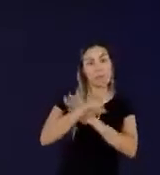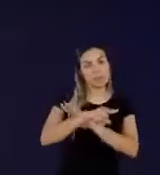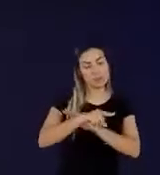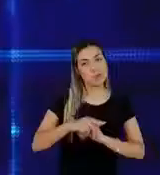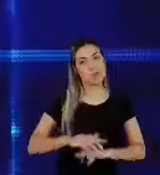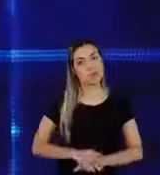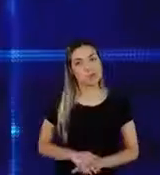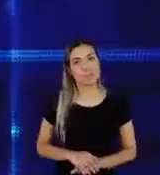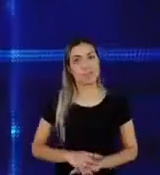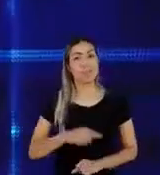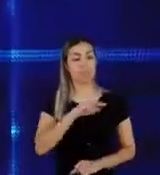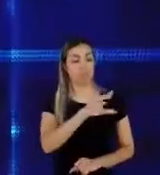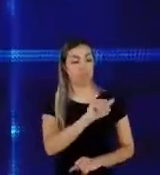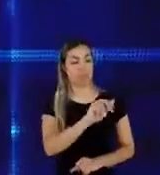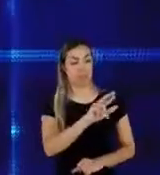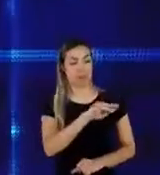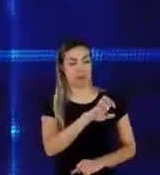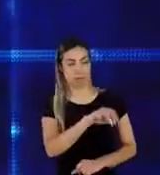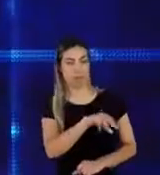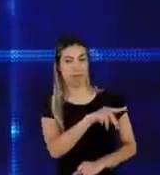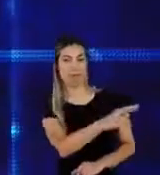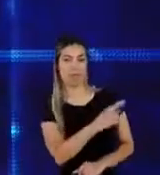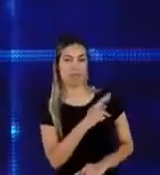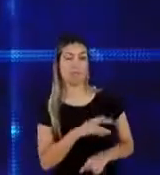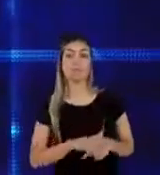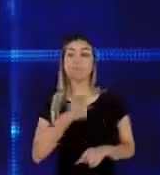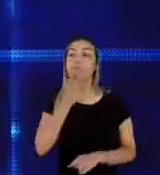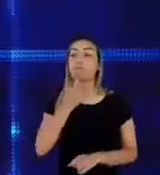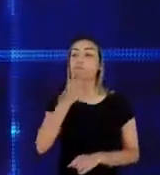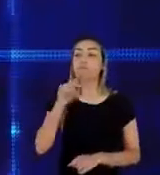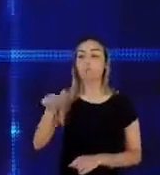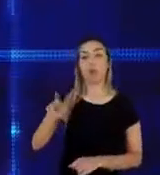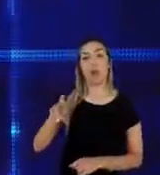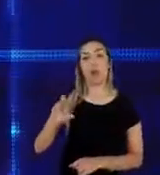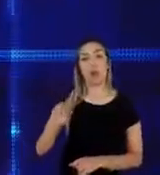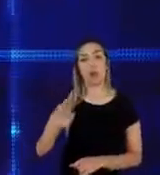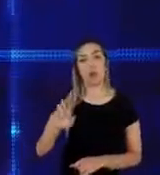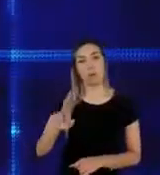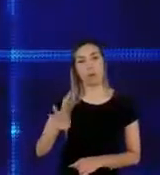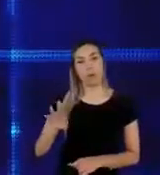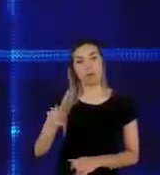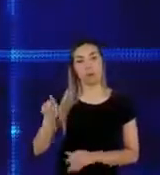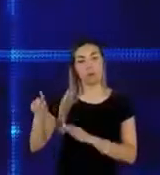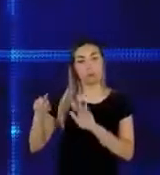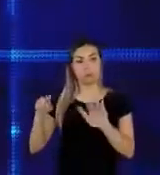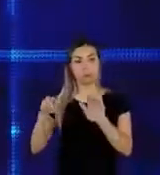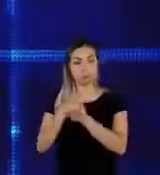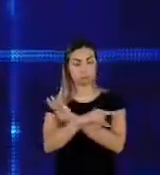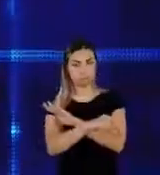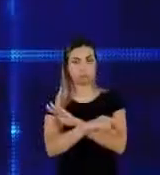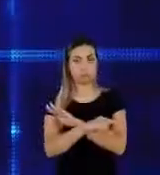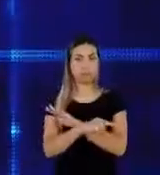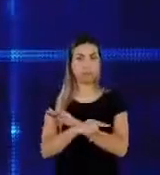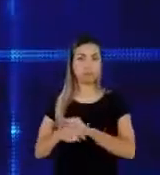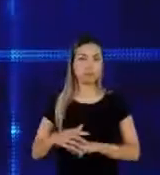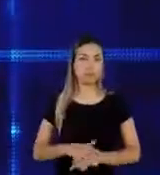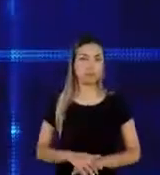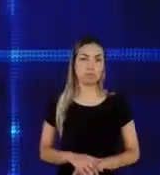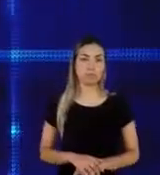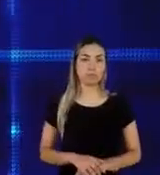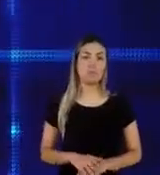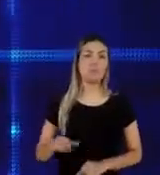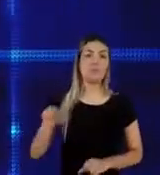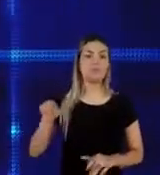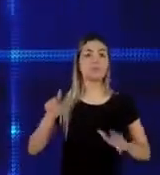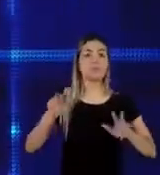pergunta ela foi feita pelo Roberto Kinsler, da Celesc Distribuição, e está um pouco relacionada